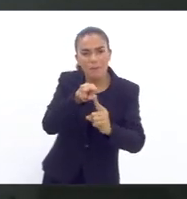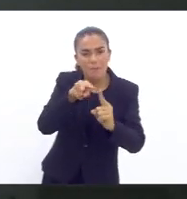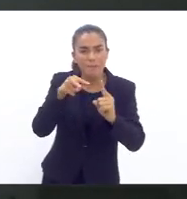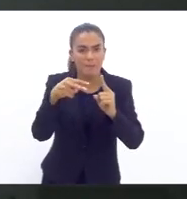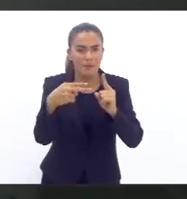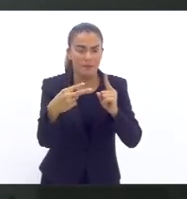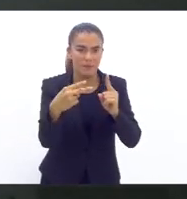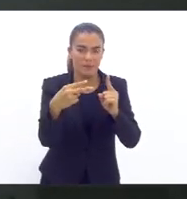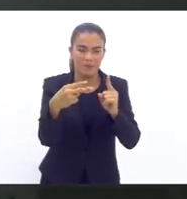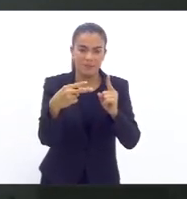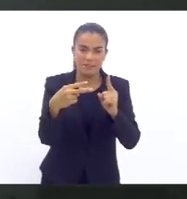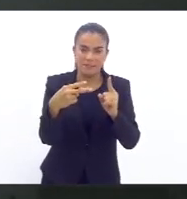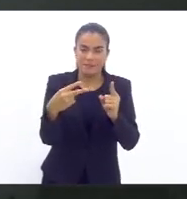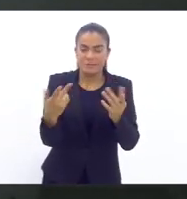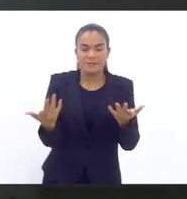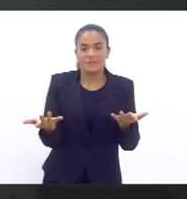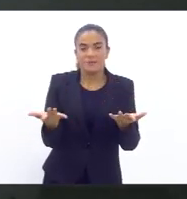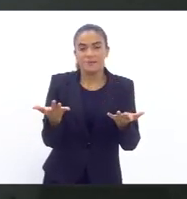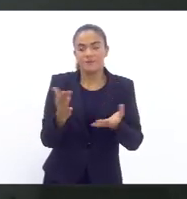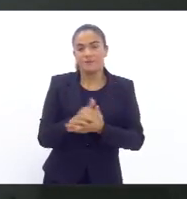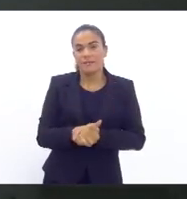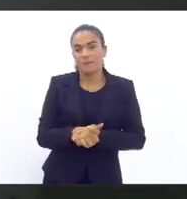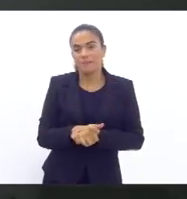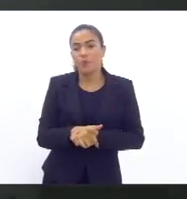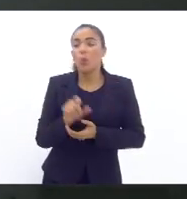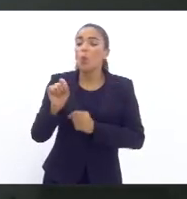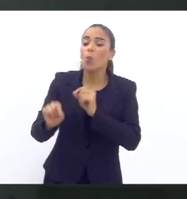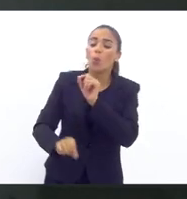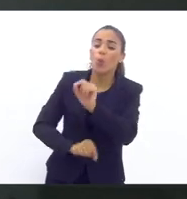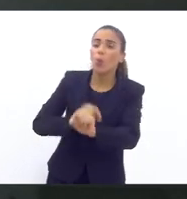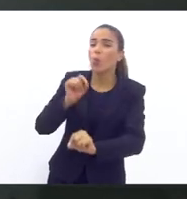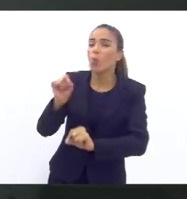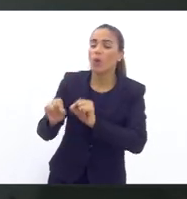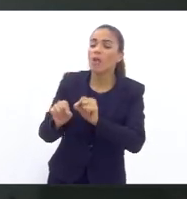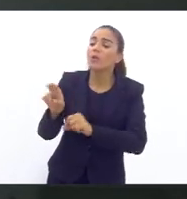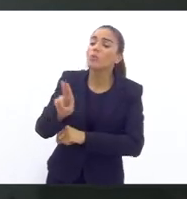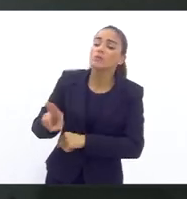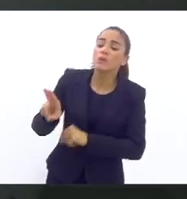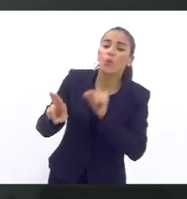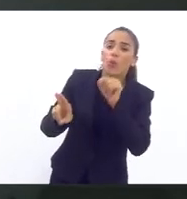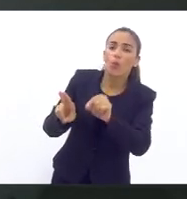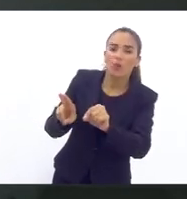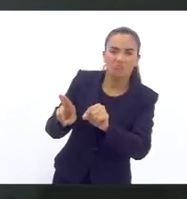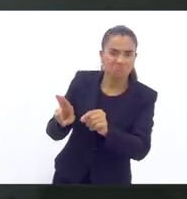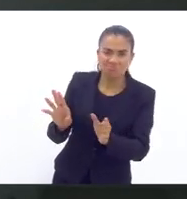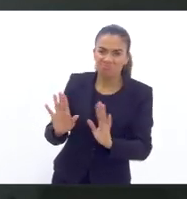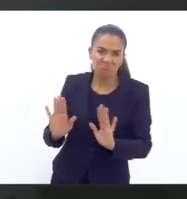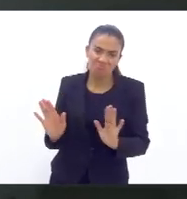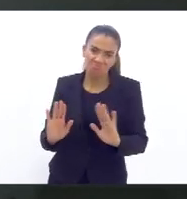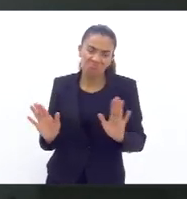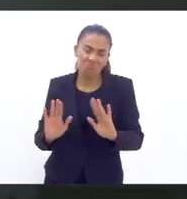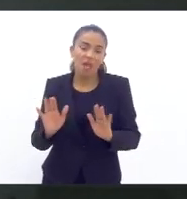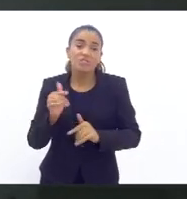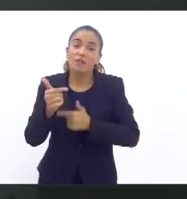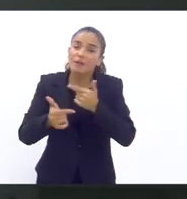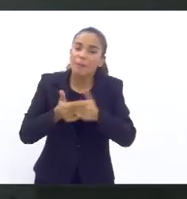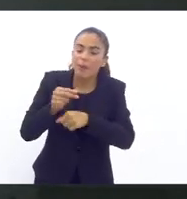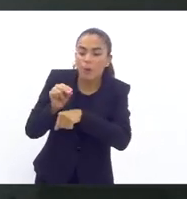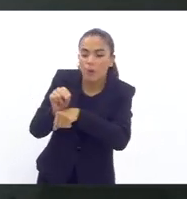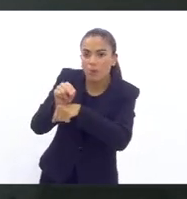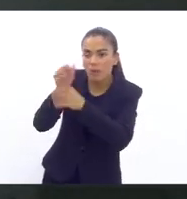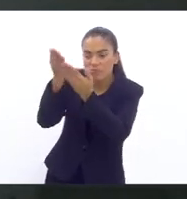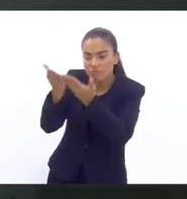né do do que é de estar usando você não tá usando a gente tá trabalhando numa perspectiva desse cuidado